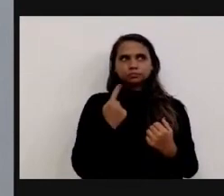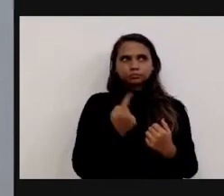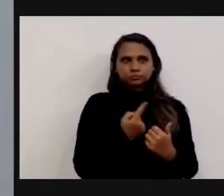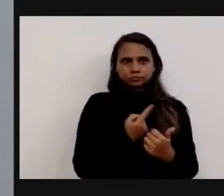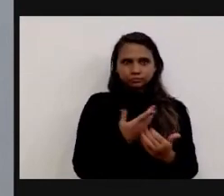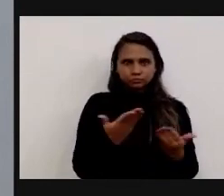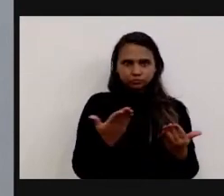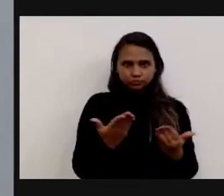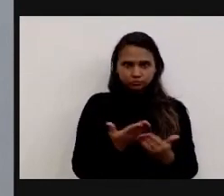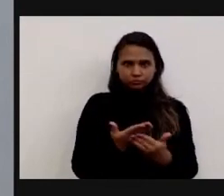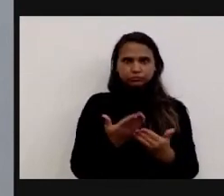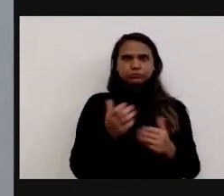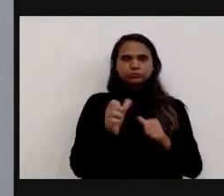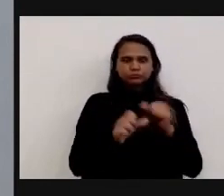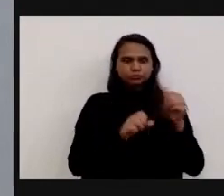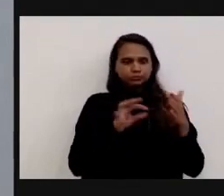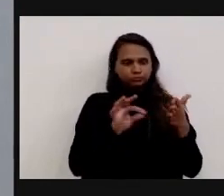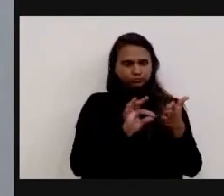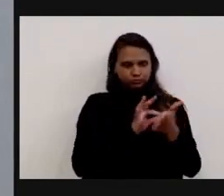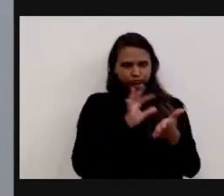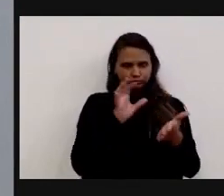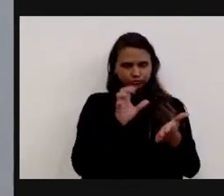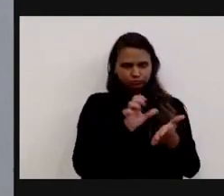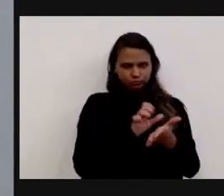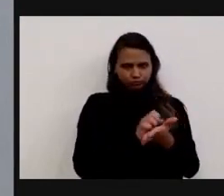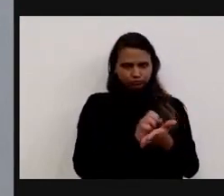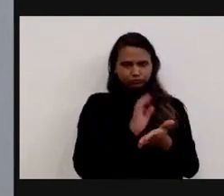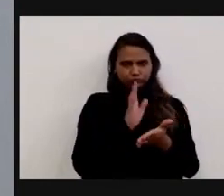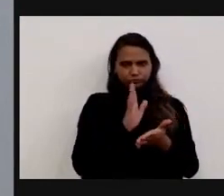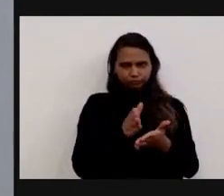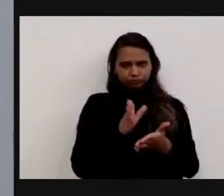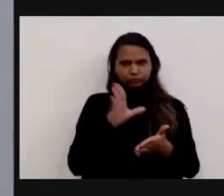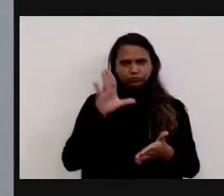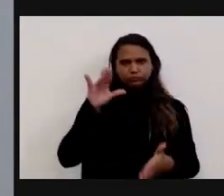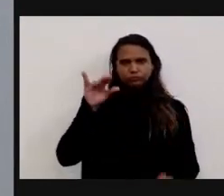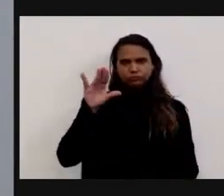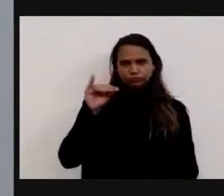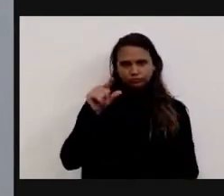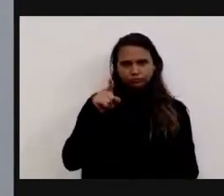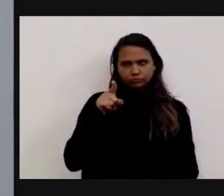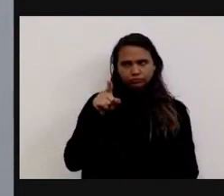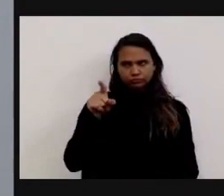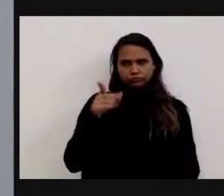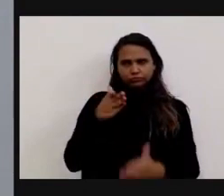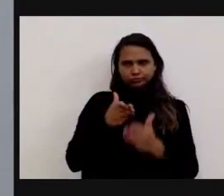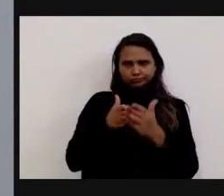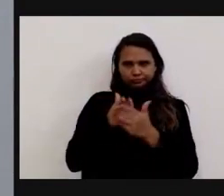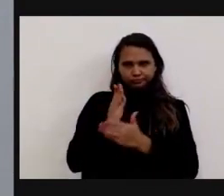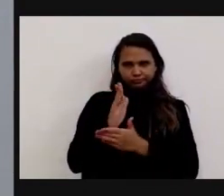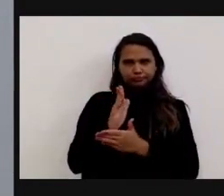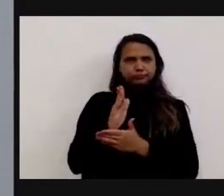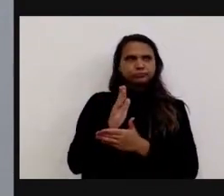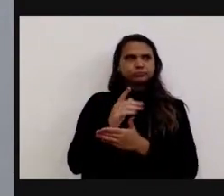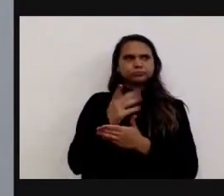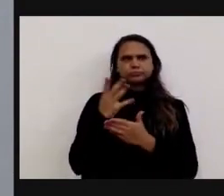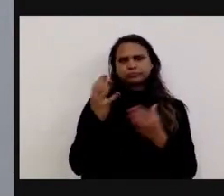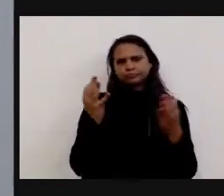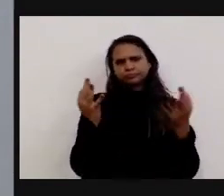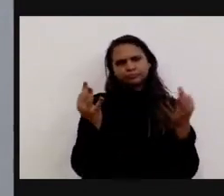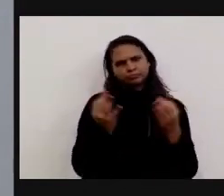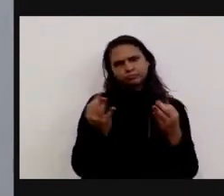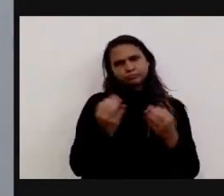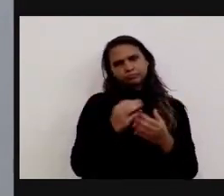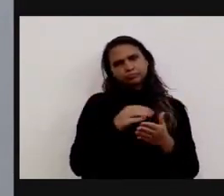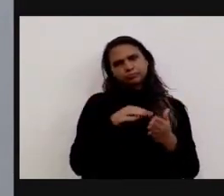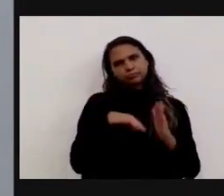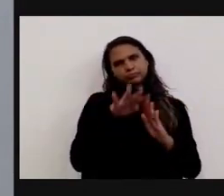atualizou o nosso formulário né passamos no crivo do comitê científico lá do labora gov então ficou bem bacana o formulário e